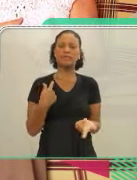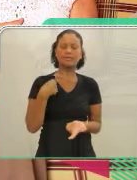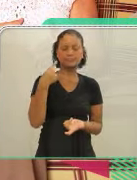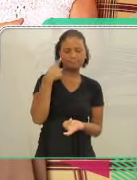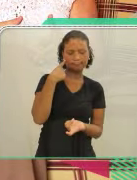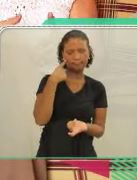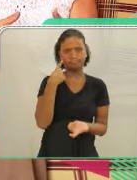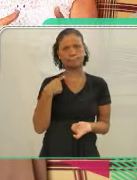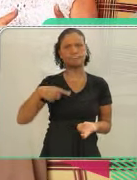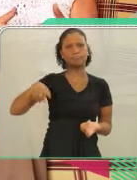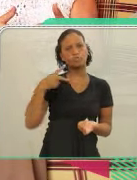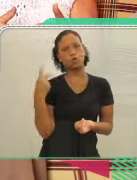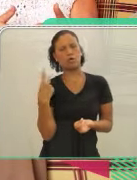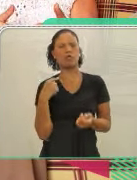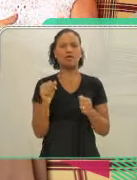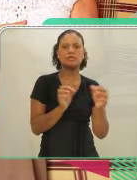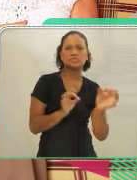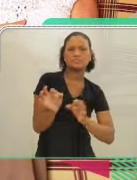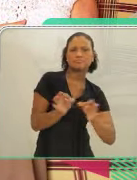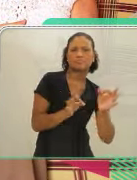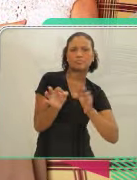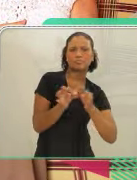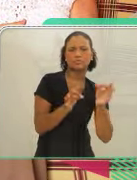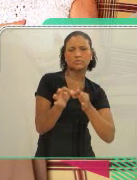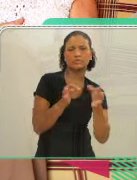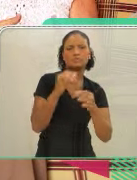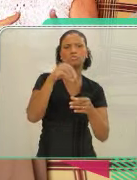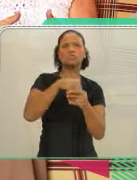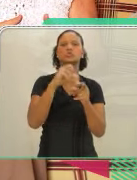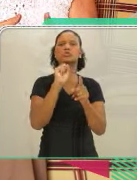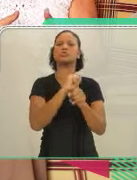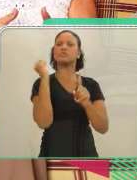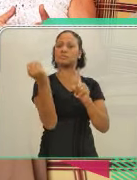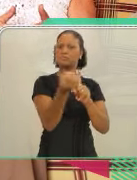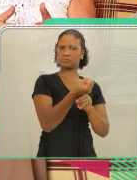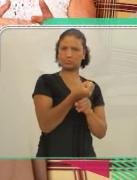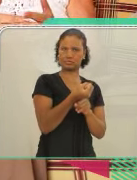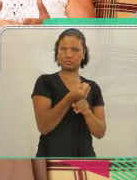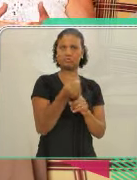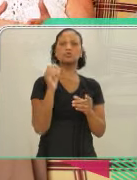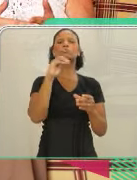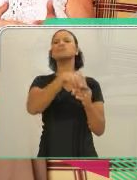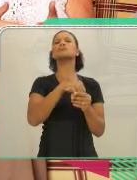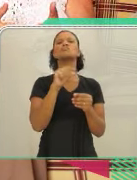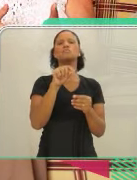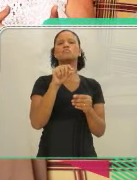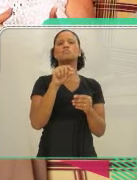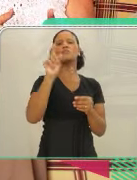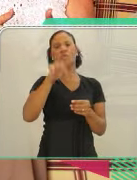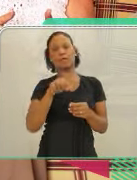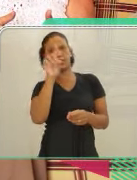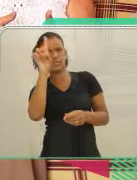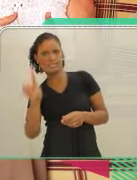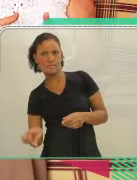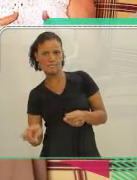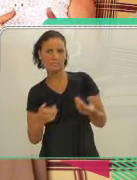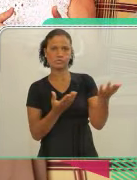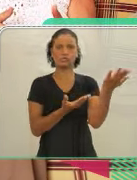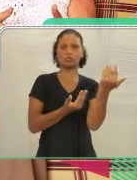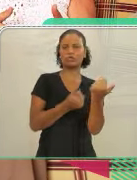um projeto de socialização entre os deficientes